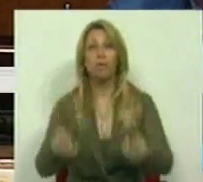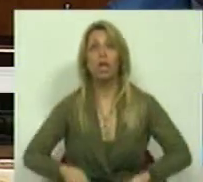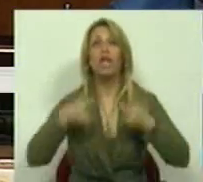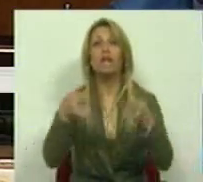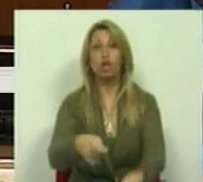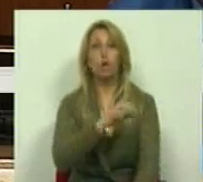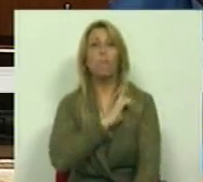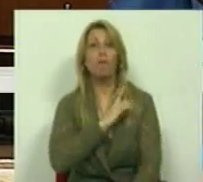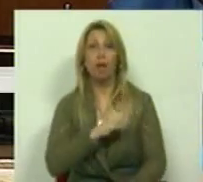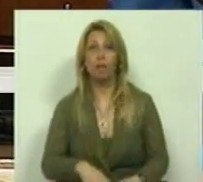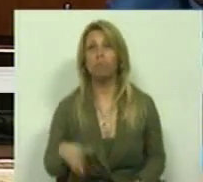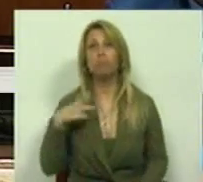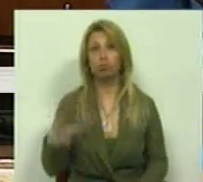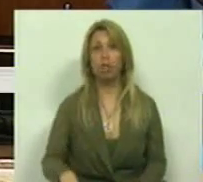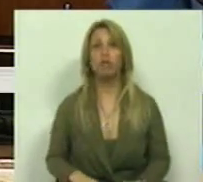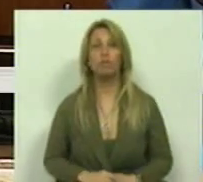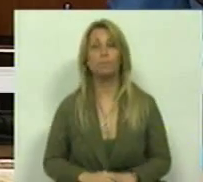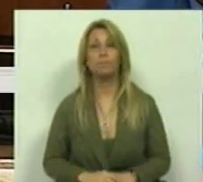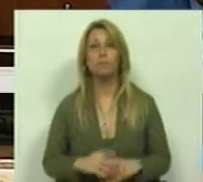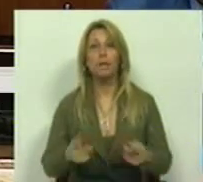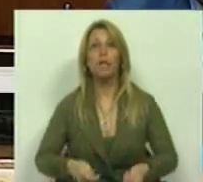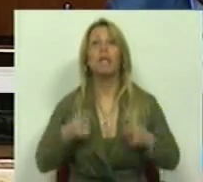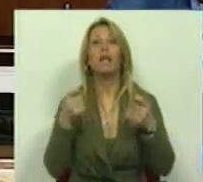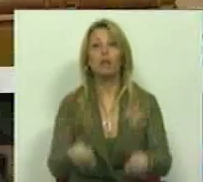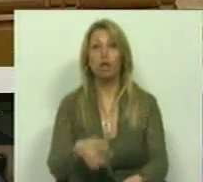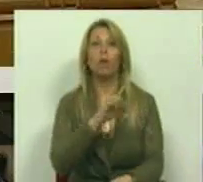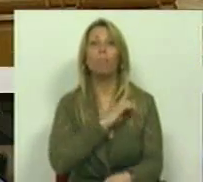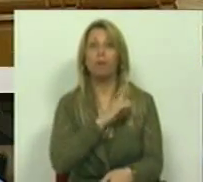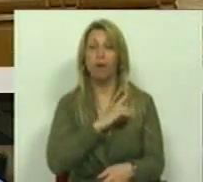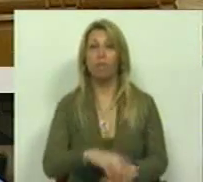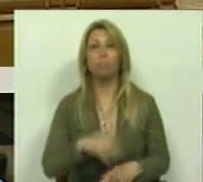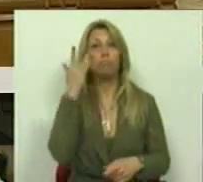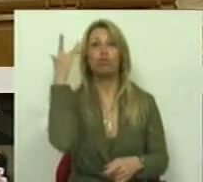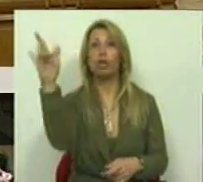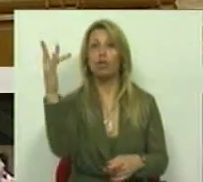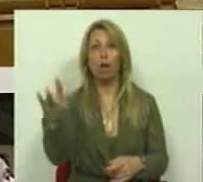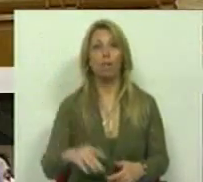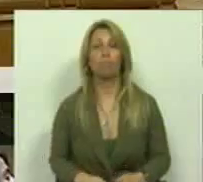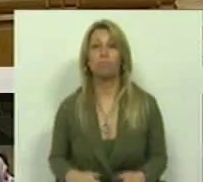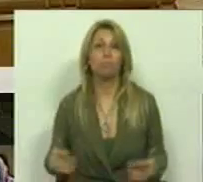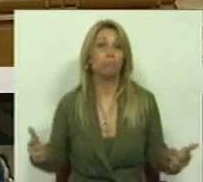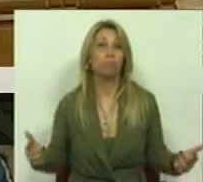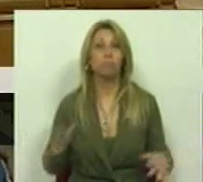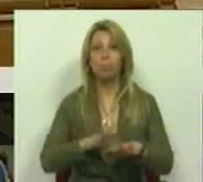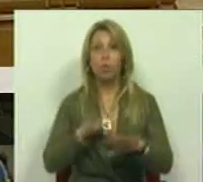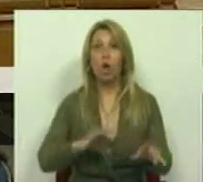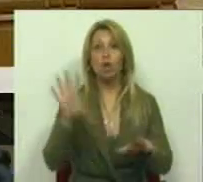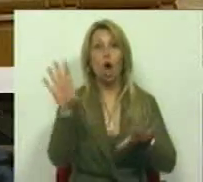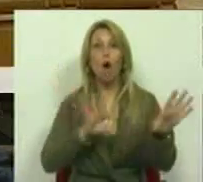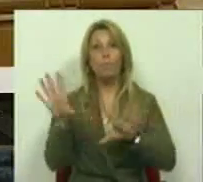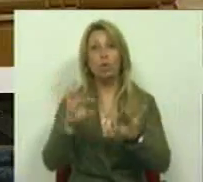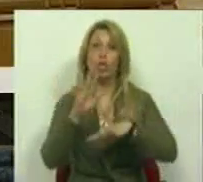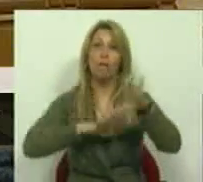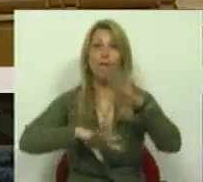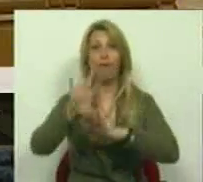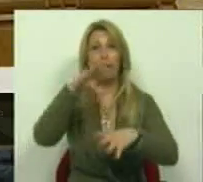privados portugueses, os investidores privados estrangeiros, sobre as opções que vão fazer para